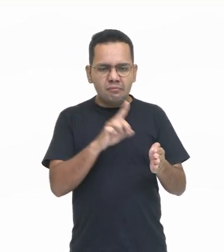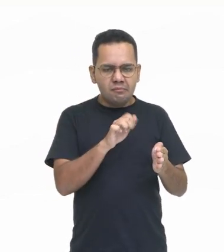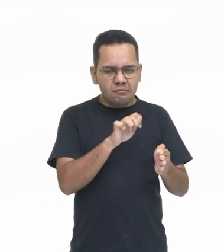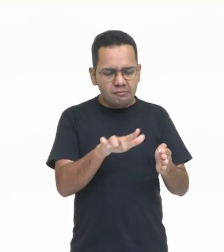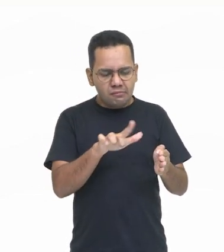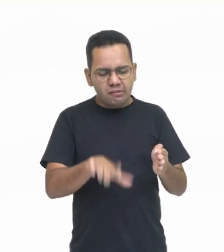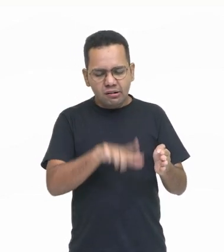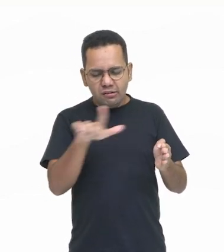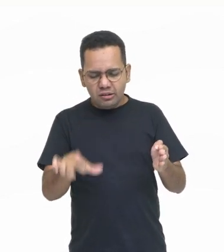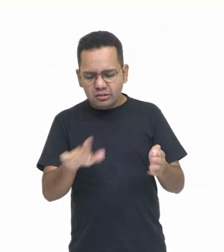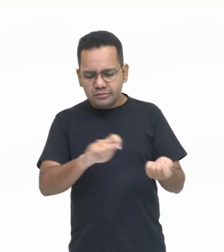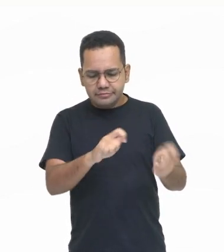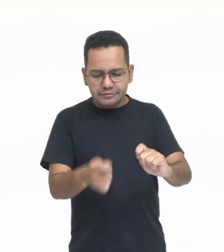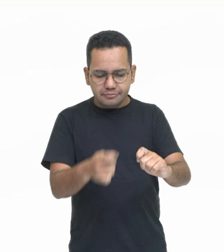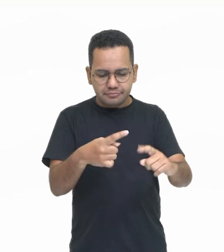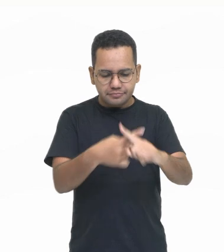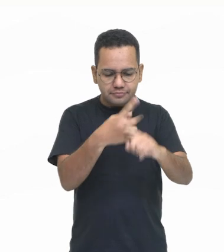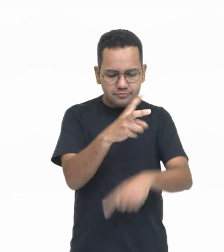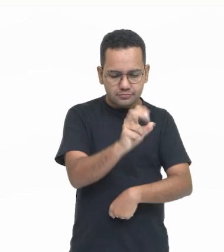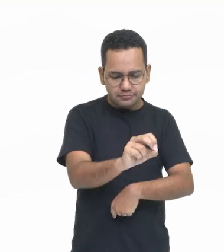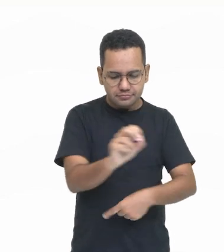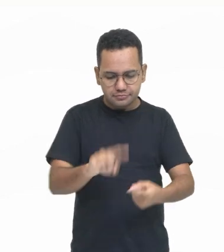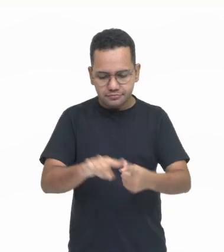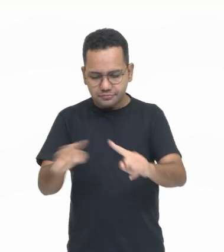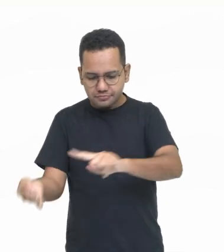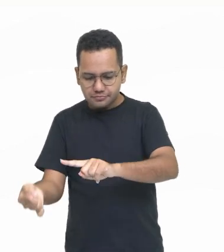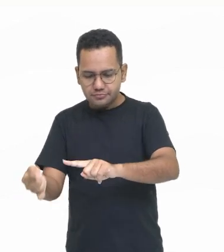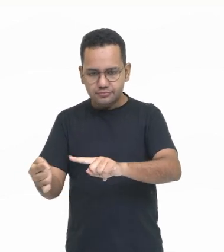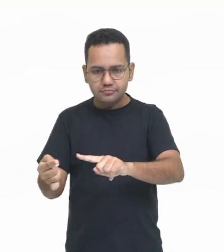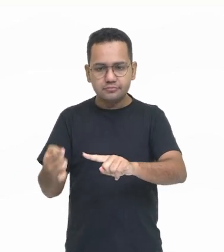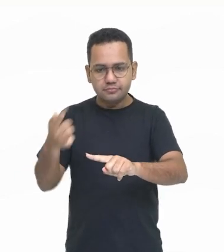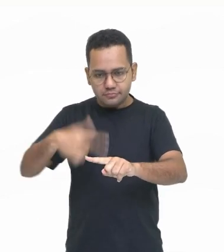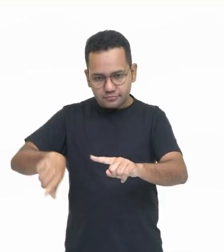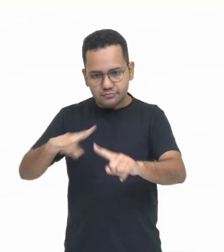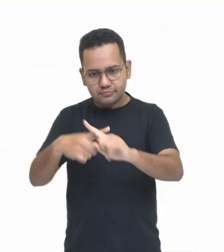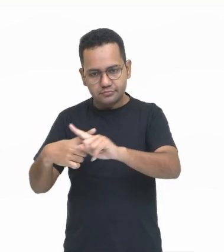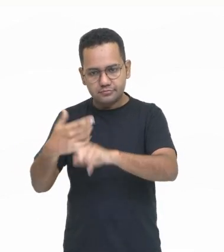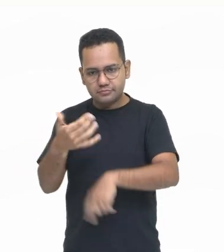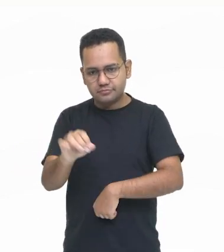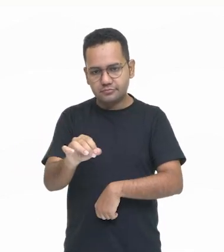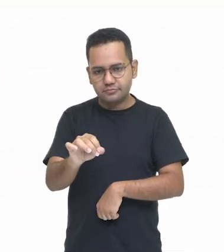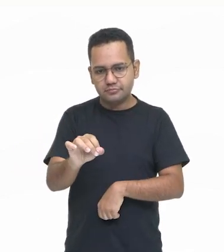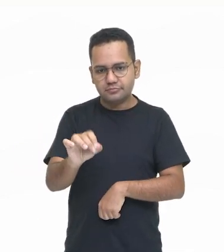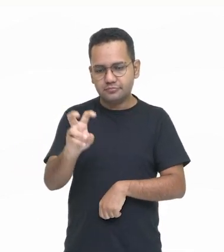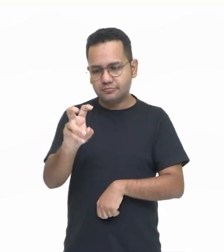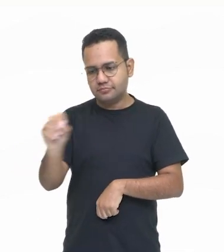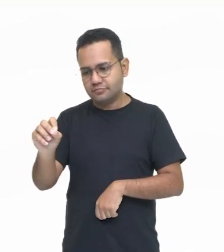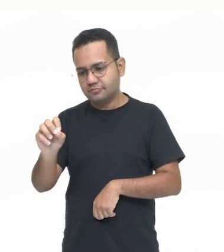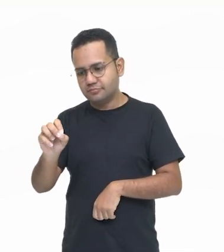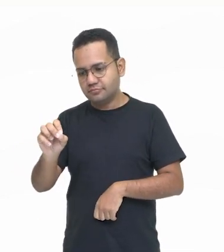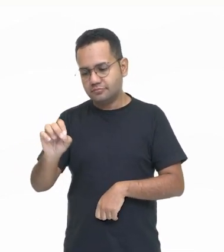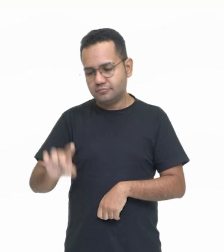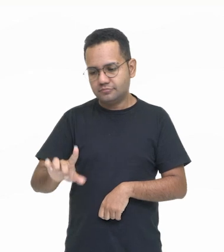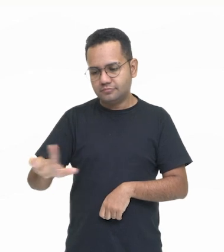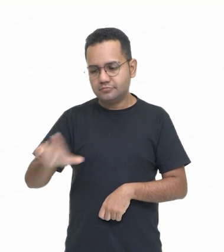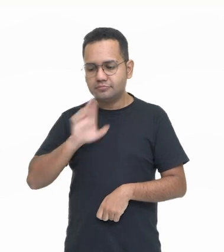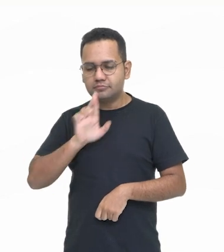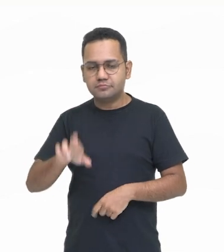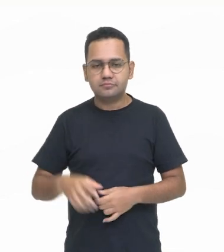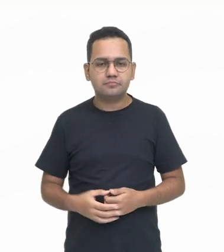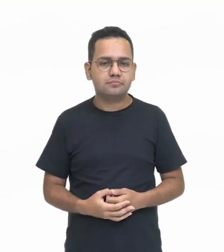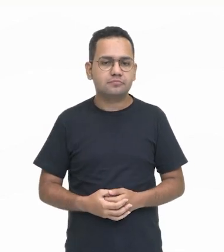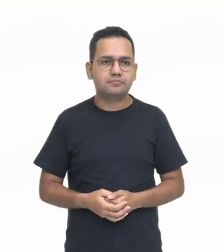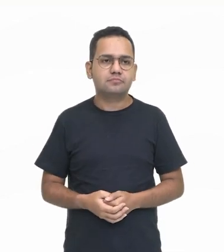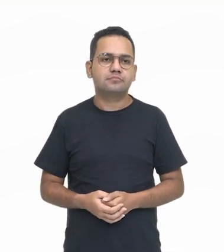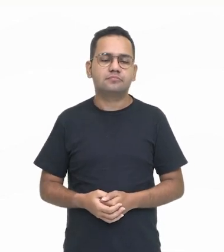ficamos com 50, né? 5 vezes 10. Aí, para chegar em decilitro, multiplicamos por 10 novamente. Ficamos, então, com 500 decilitros. Então, nossa resposta aqui,